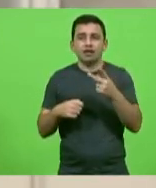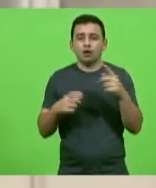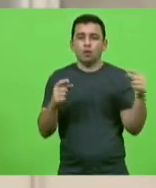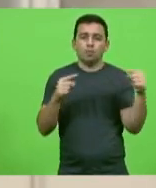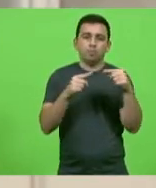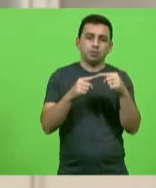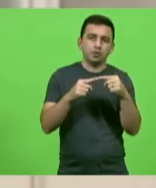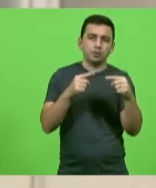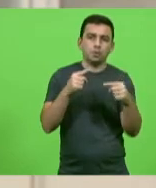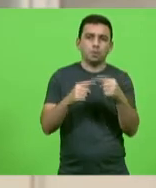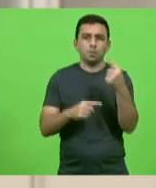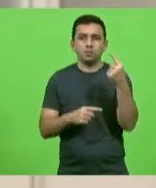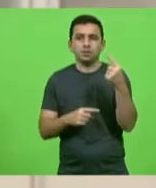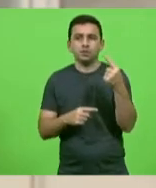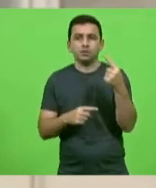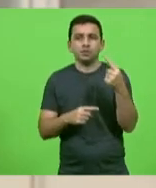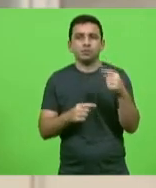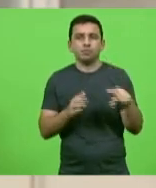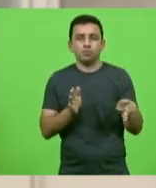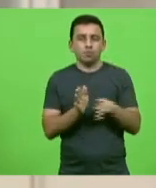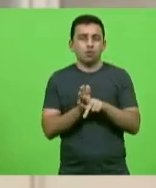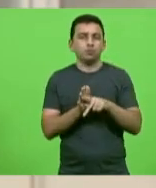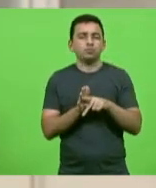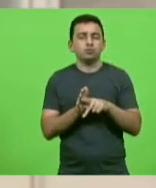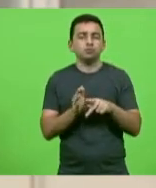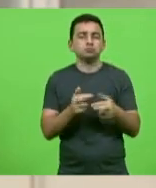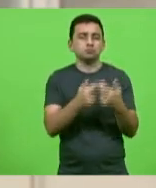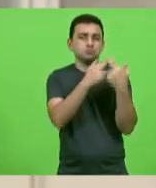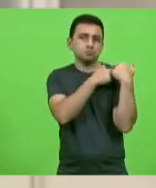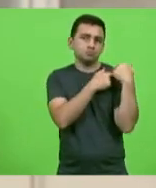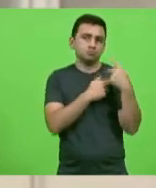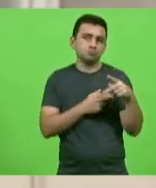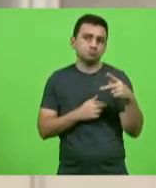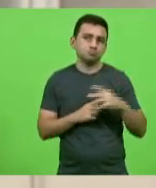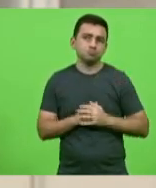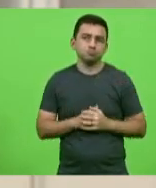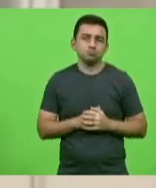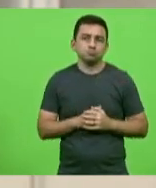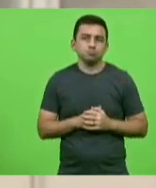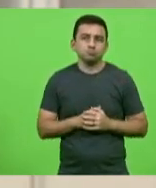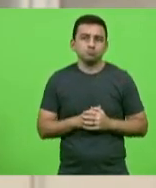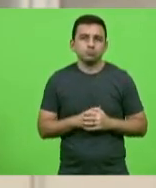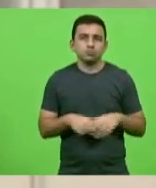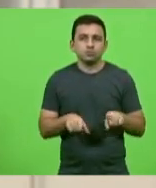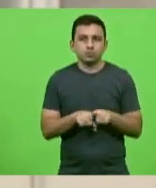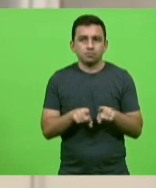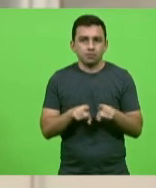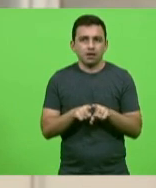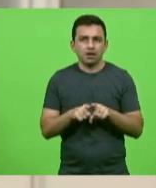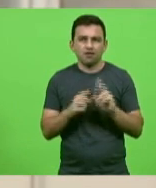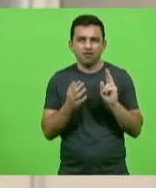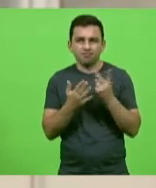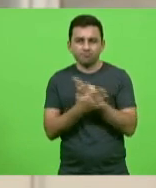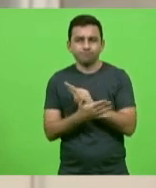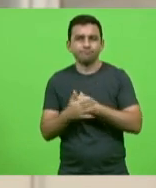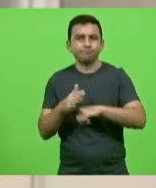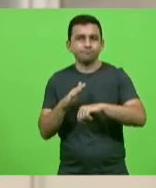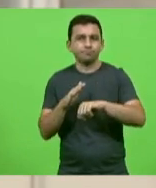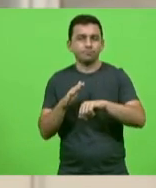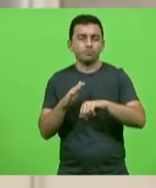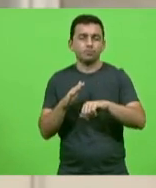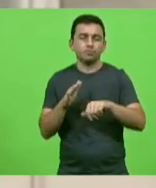compatível ou incompatível ou depois do carro a violação a probidade da